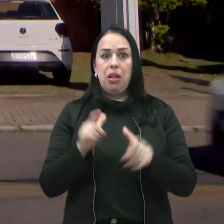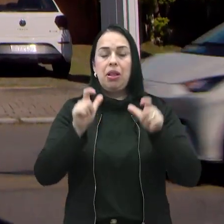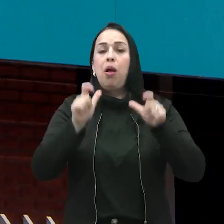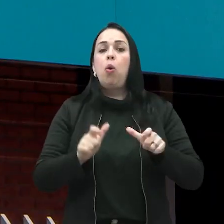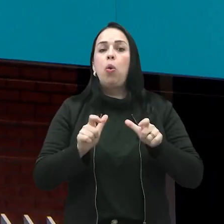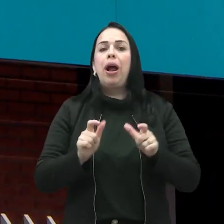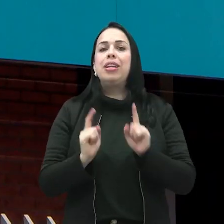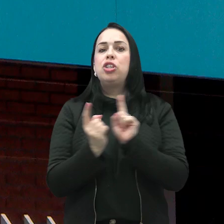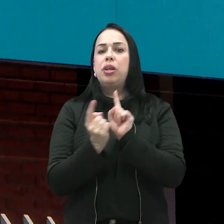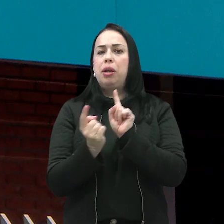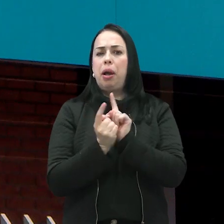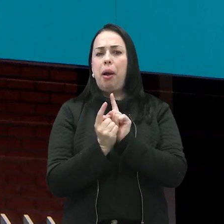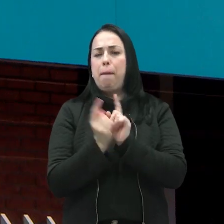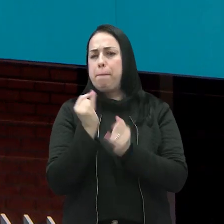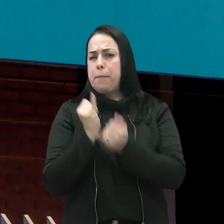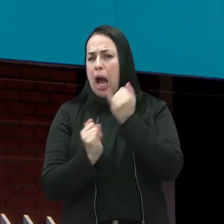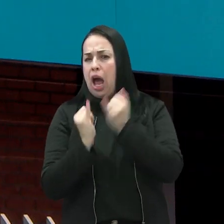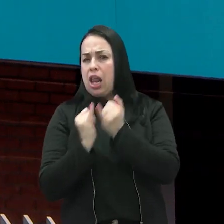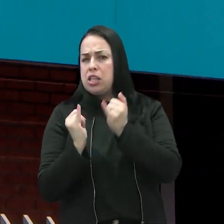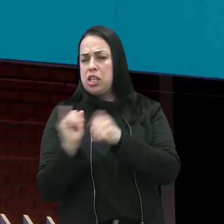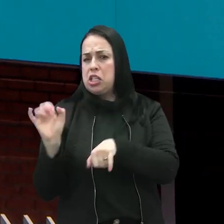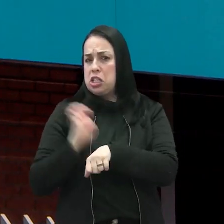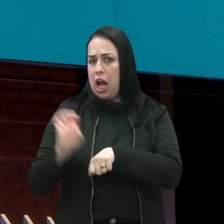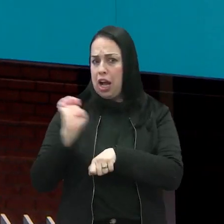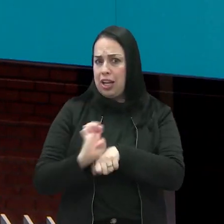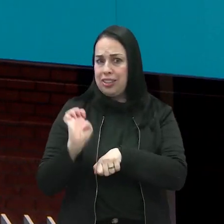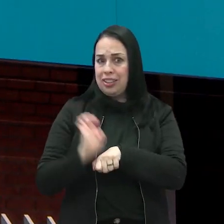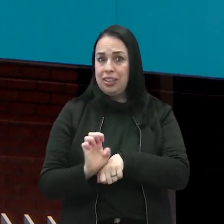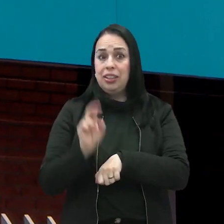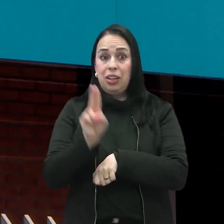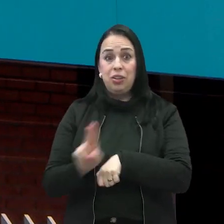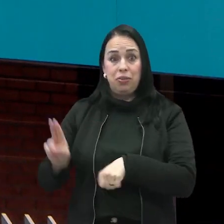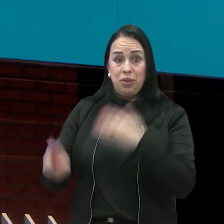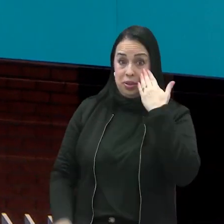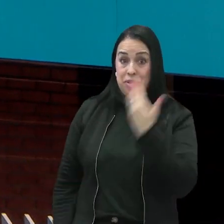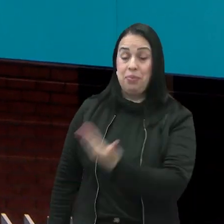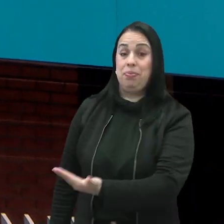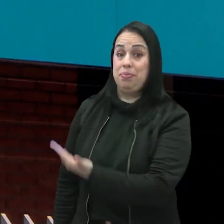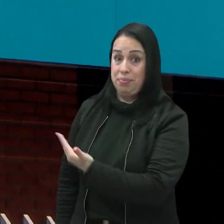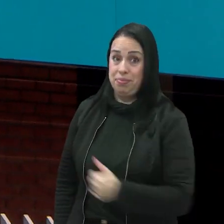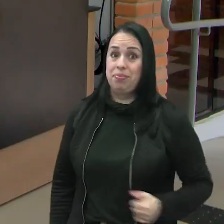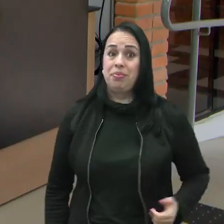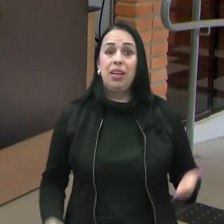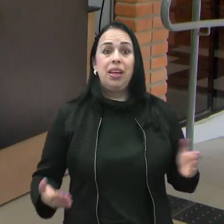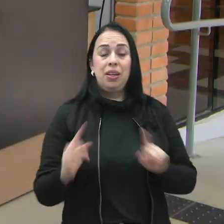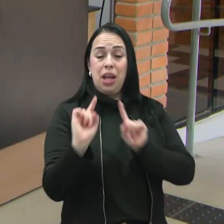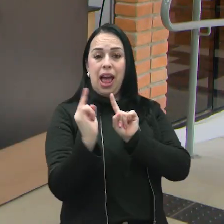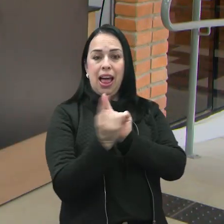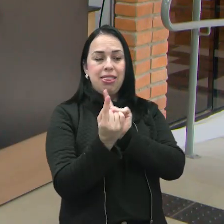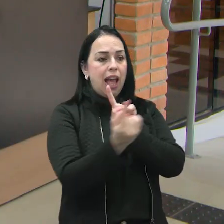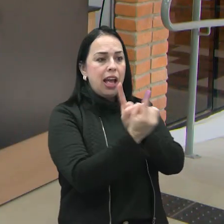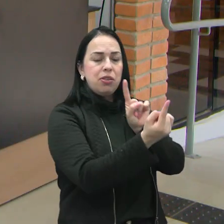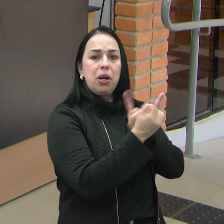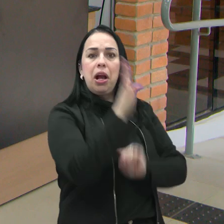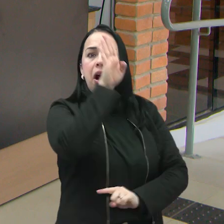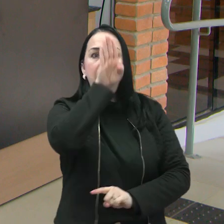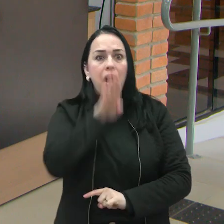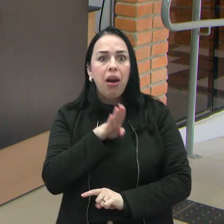Clínica Escola, o CIS é um espaço onde alunos da área da saúde da Universidade Anhembi Morumbi atendem a